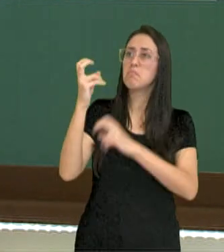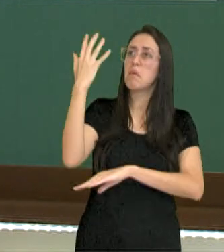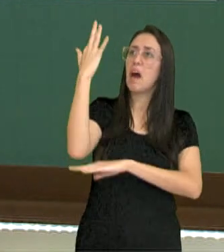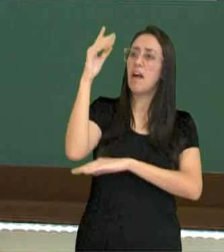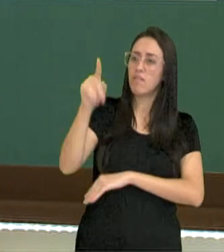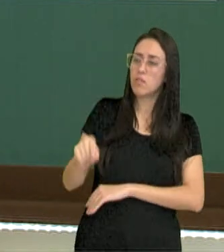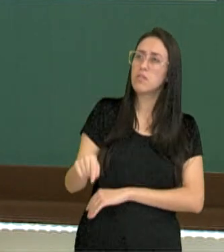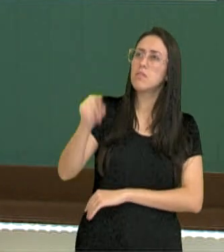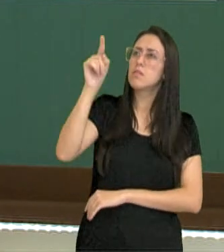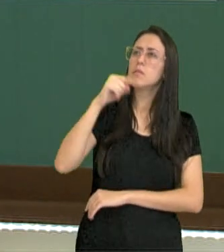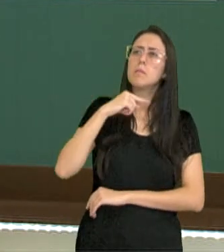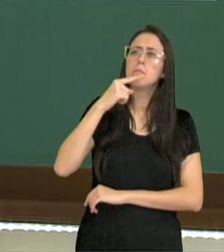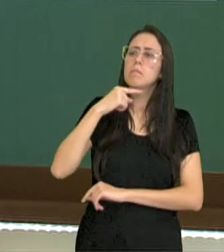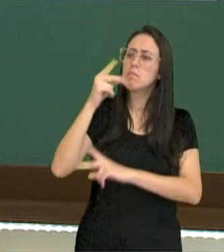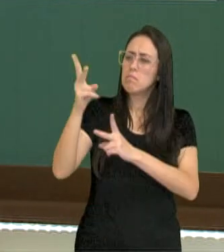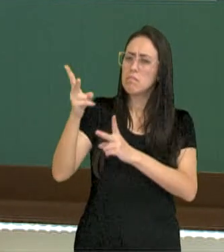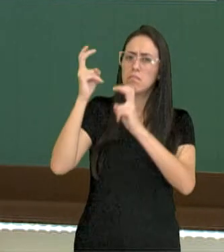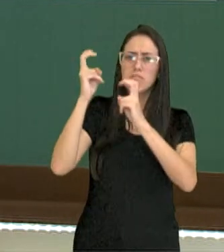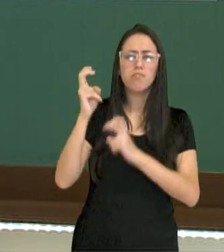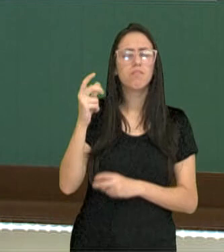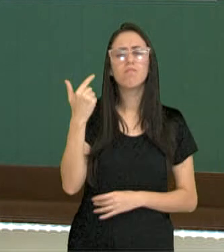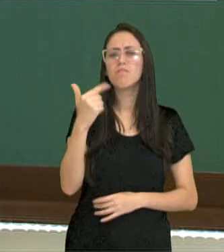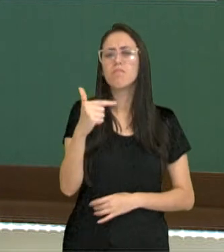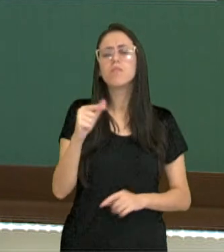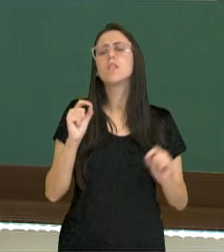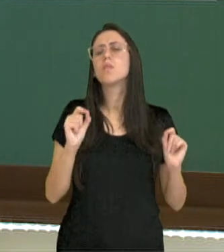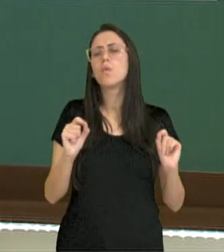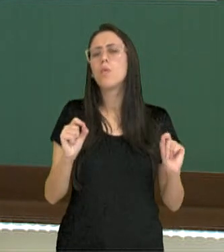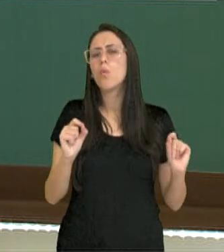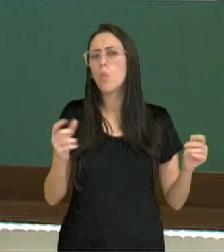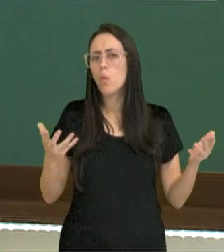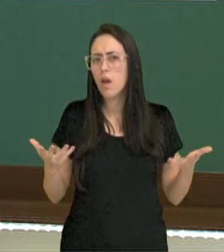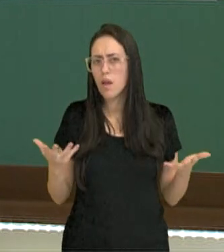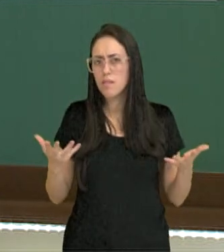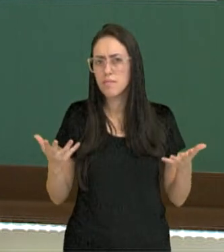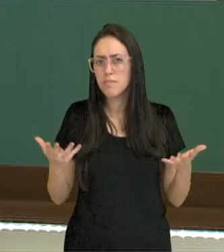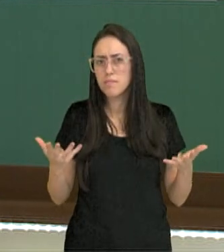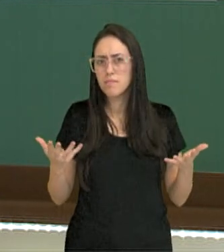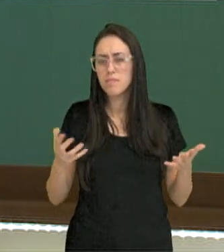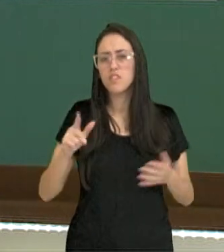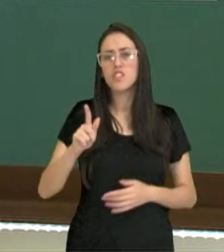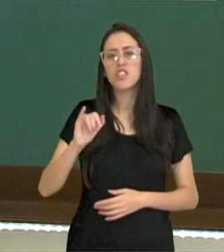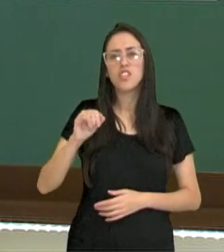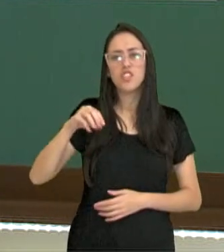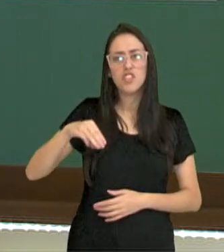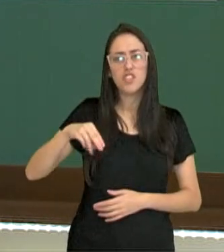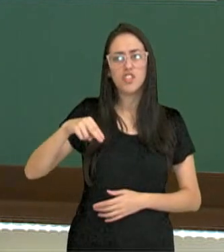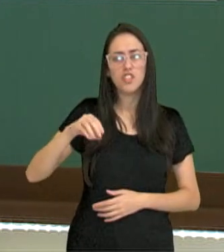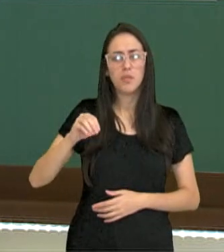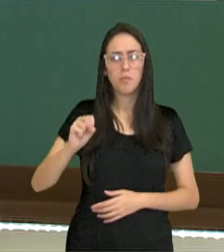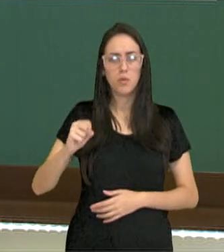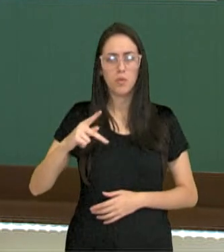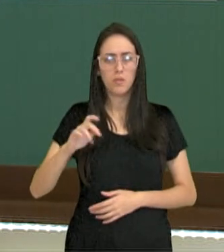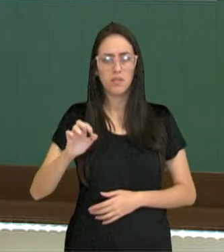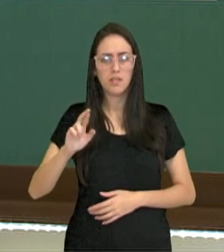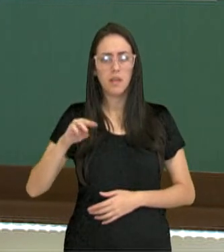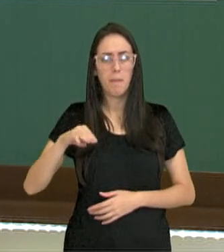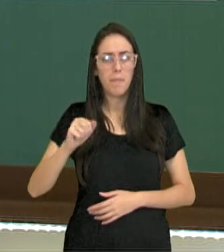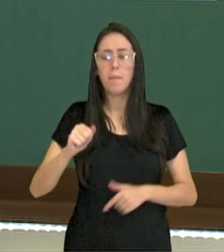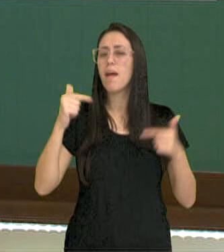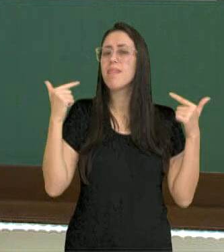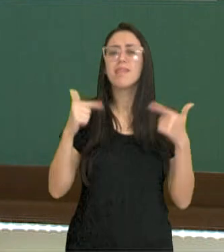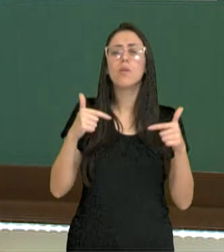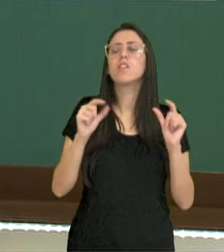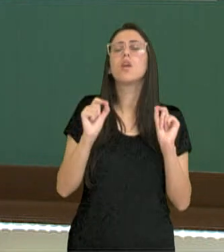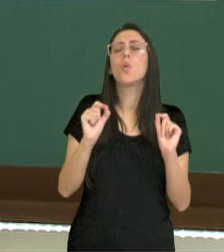que característica, que estrutura, né, no caso, as gimnospermas, mais especificamente o pinheiro do Paraná, não